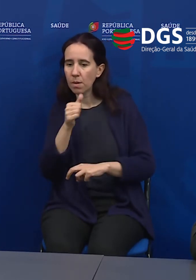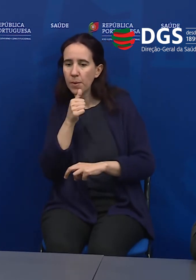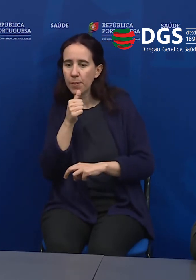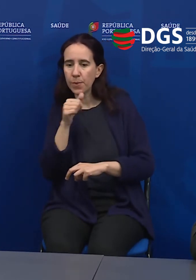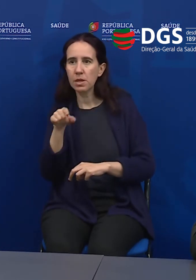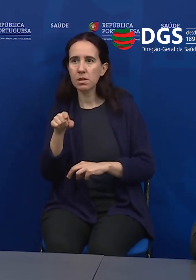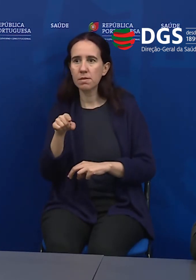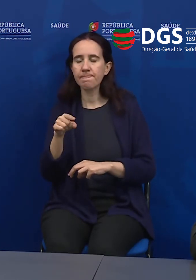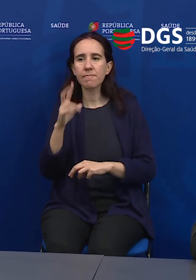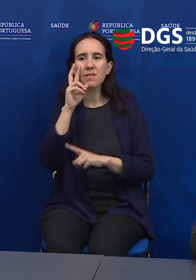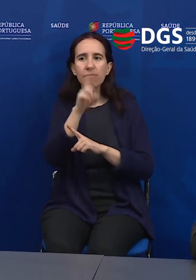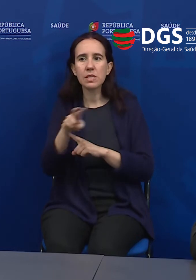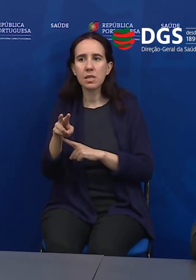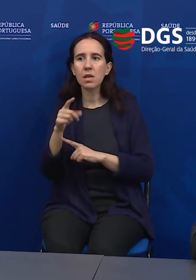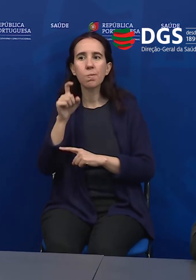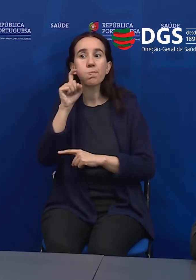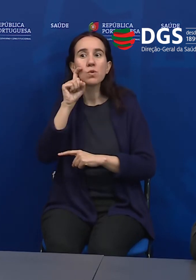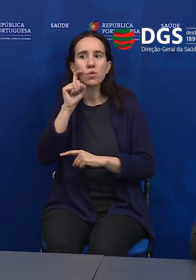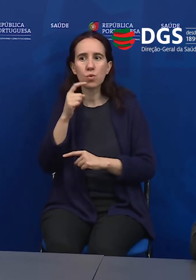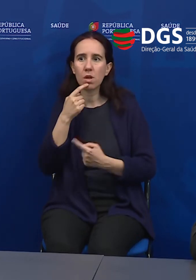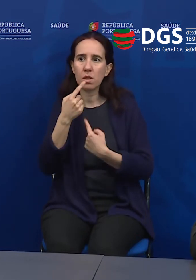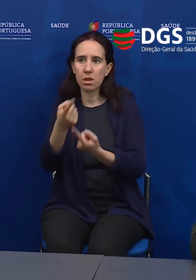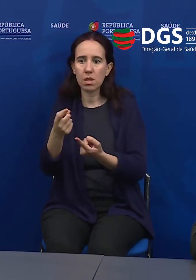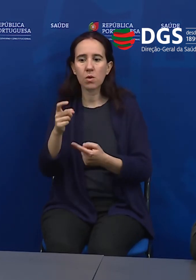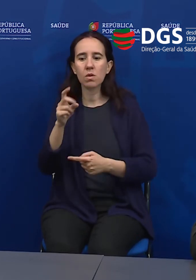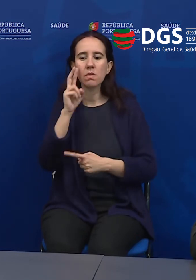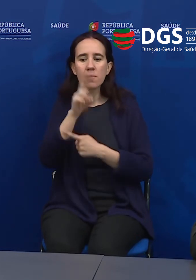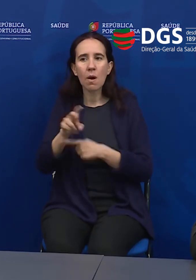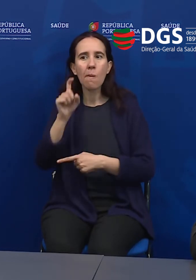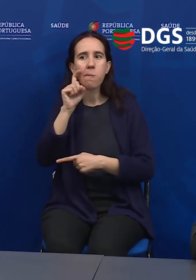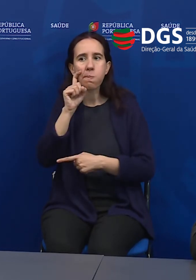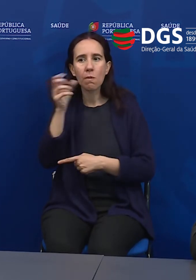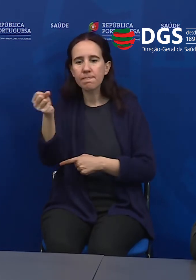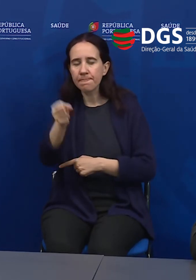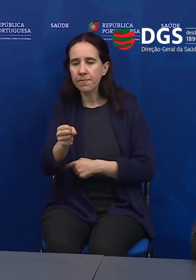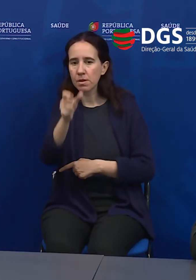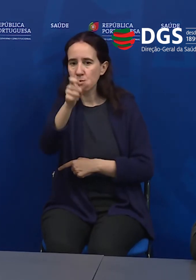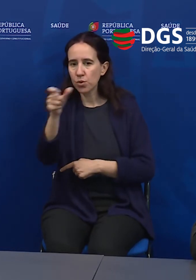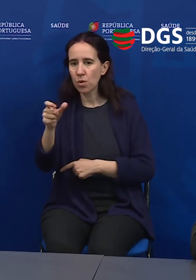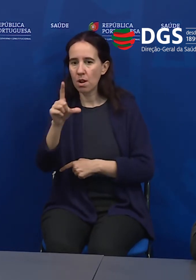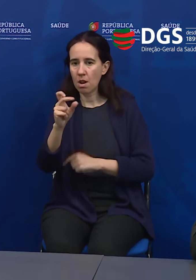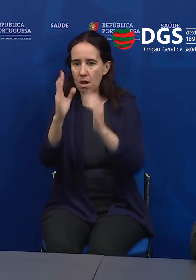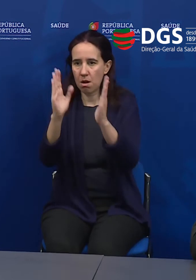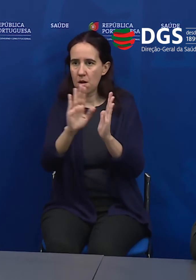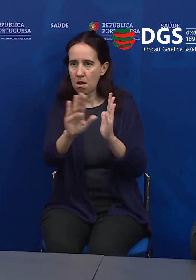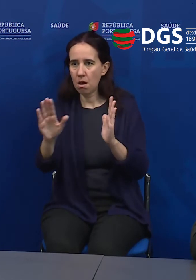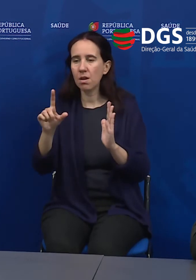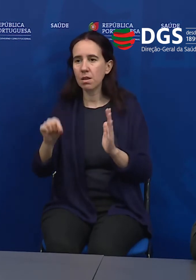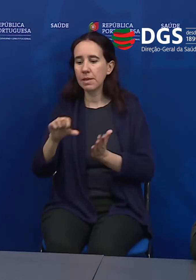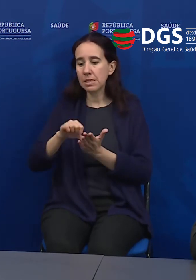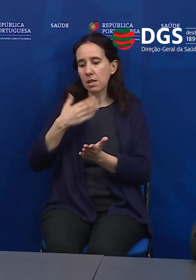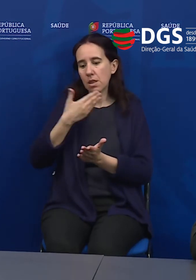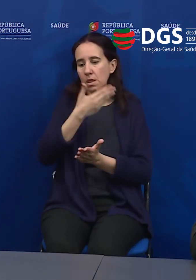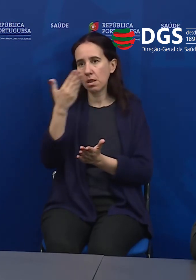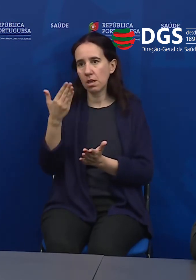retomar a visita segura, volto a dizer, a visita segura a pessoas que estão em lares, e também esta questão dos centros de